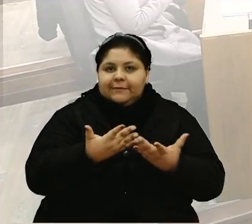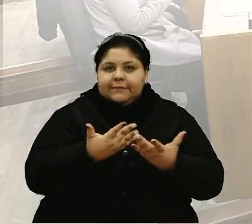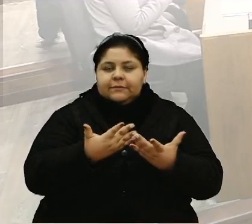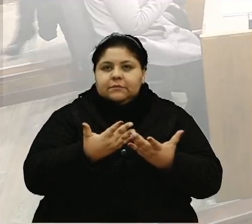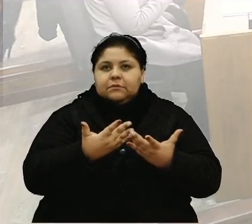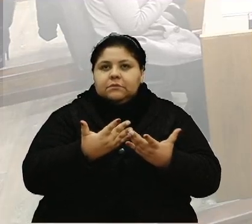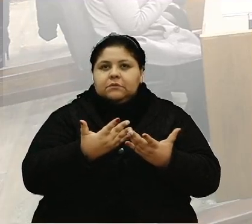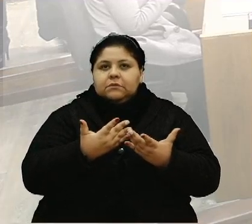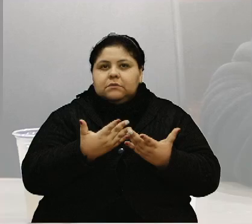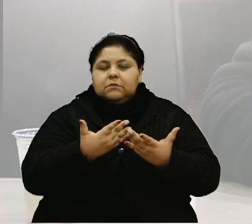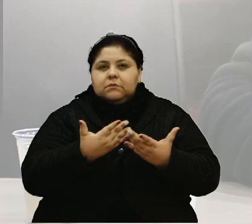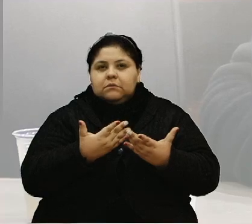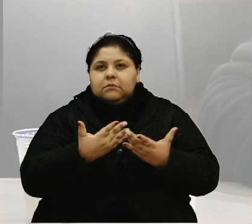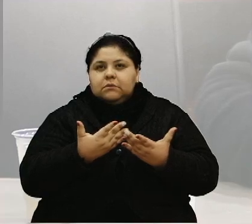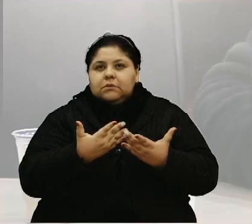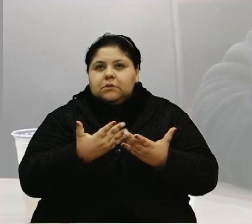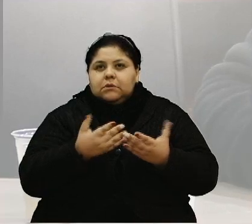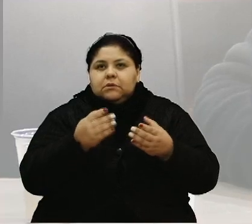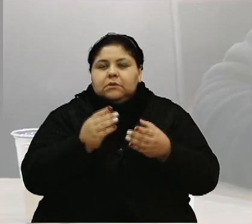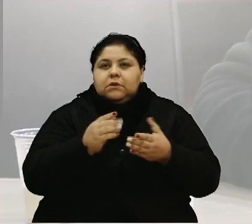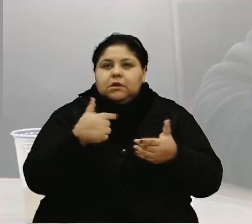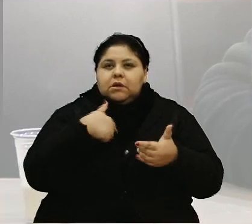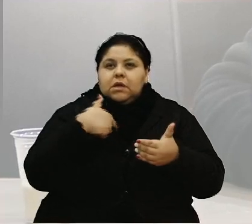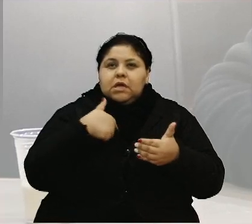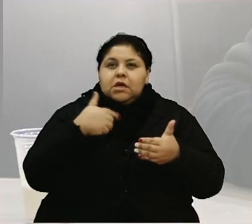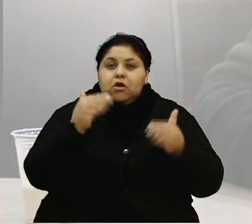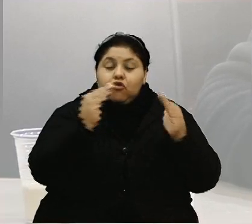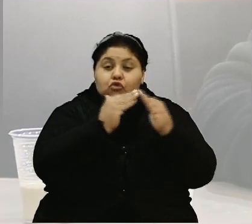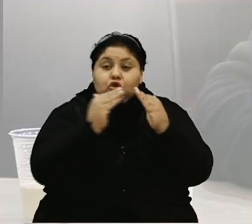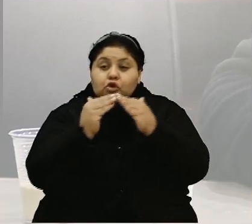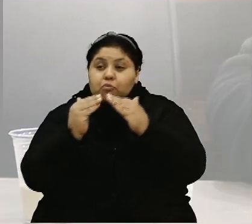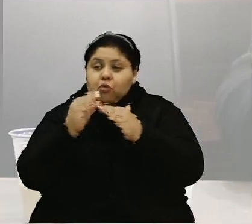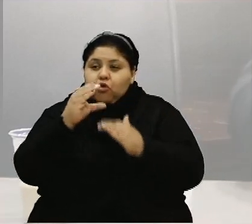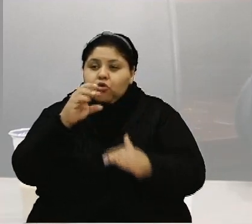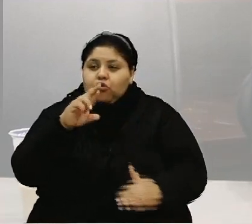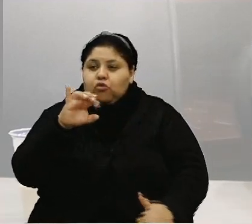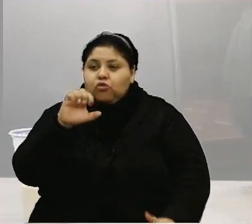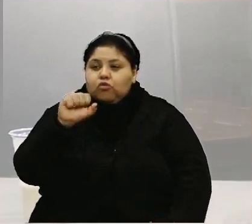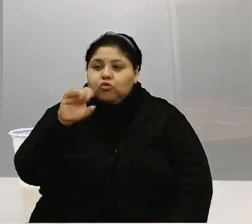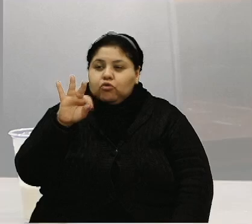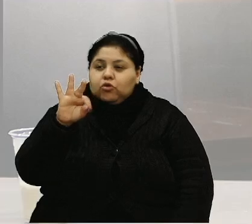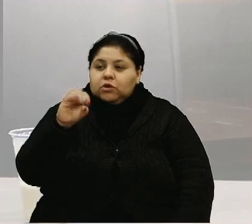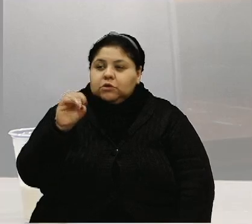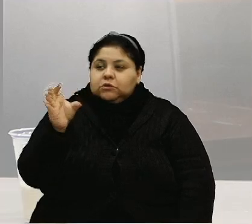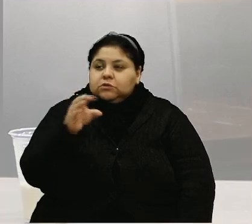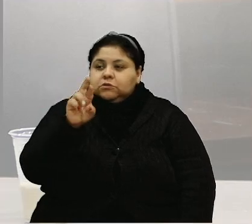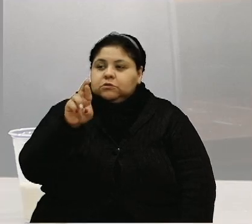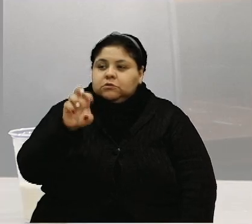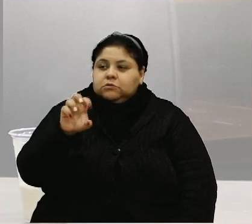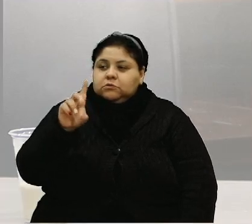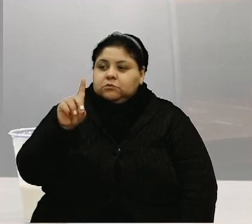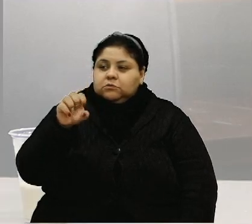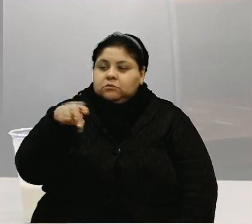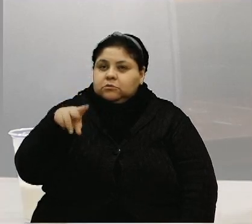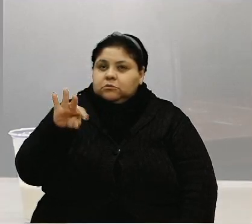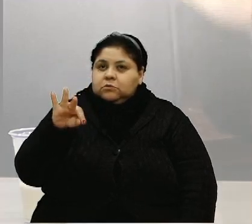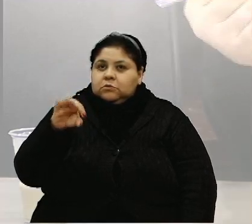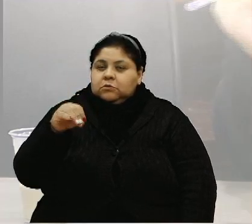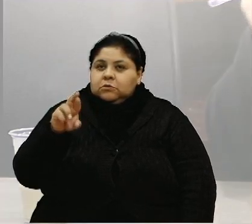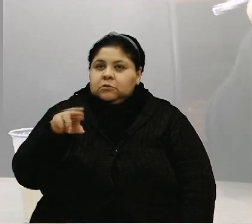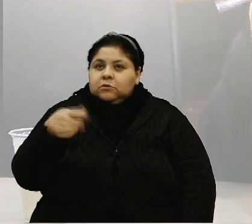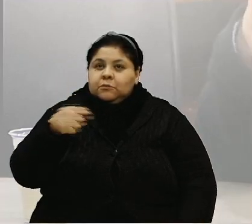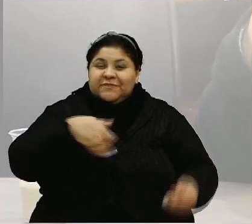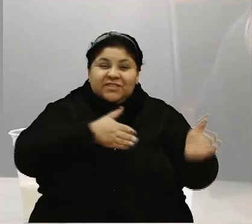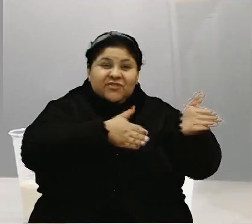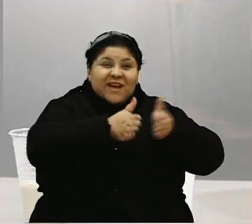mora do outro lado da BR, eu, que moro no Cristo Redentor, os moradores da Vila Ipiranga, que precisam acessar a escolinha também do Planalto, porque não tem na